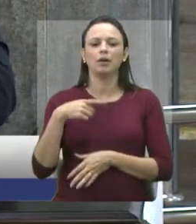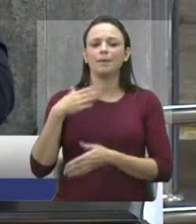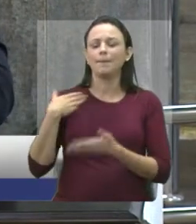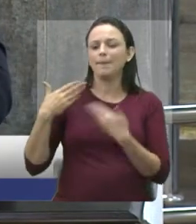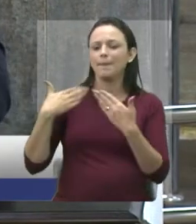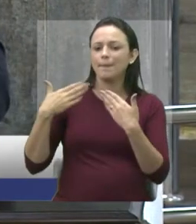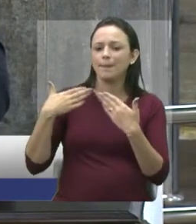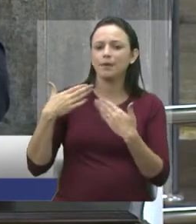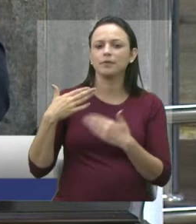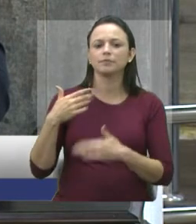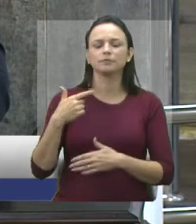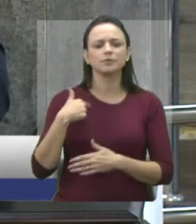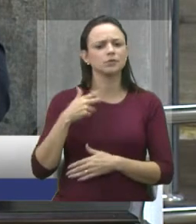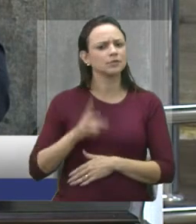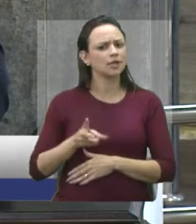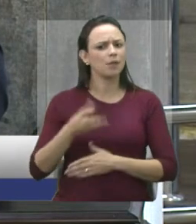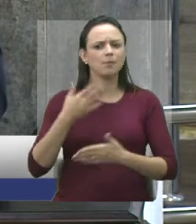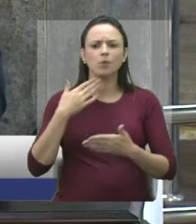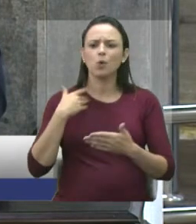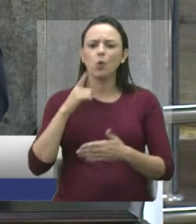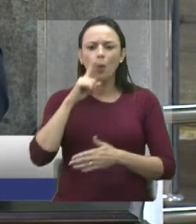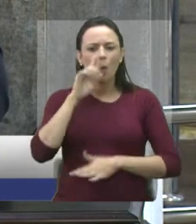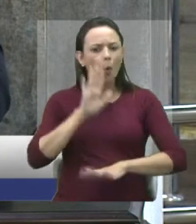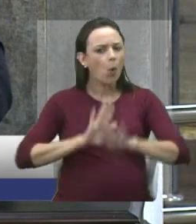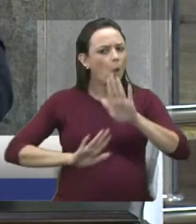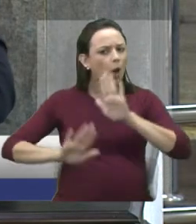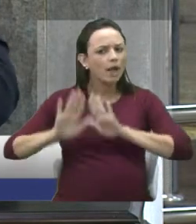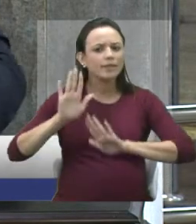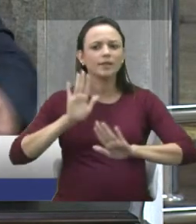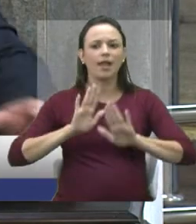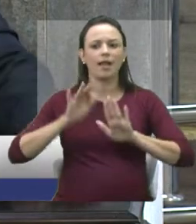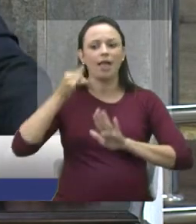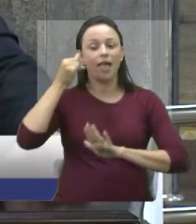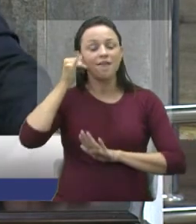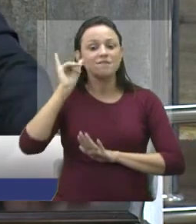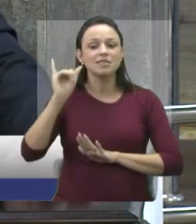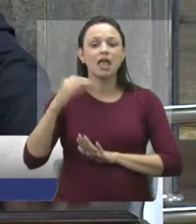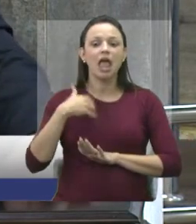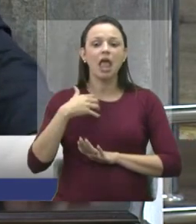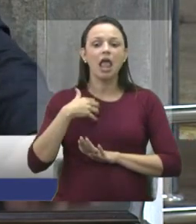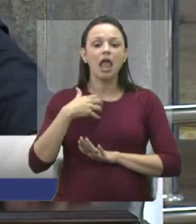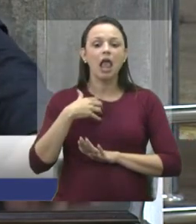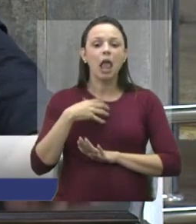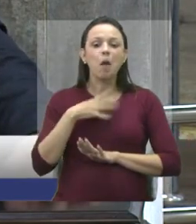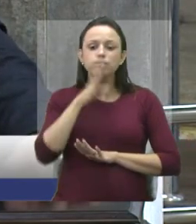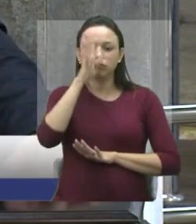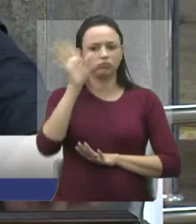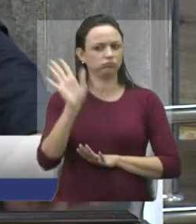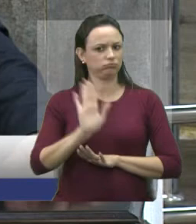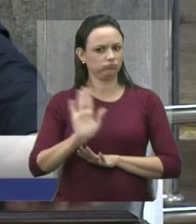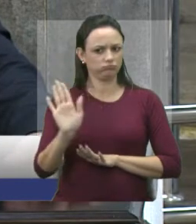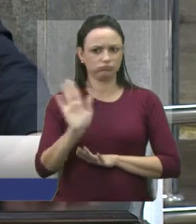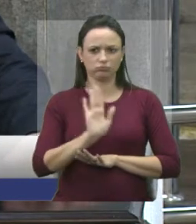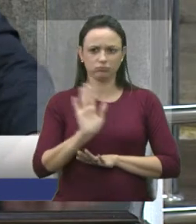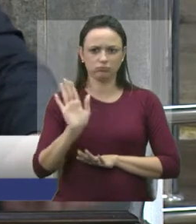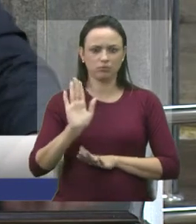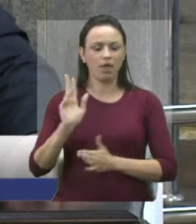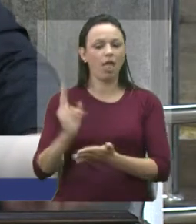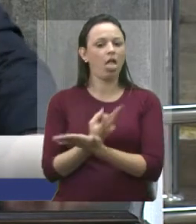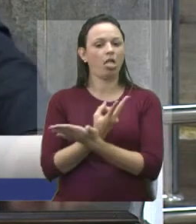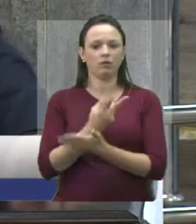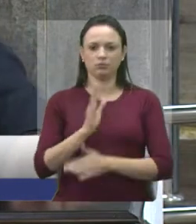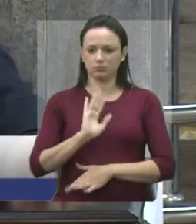Eu sempre tomo muito cuidado para tomar qualquer atitude para que não seja a errada.